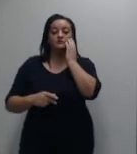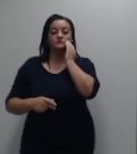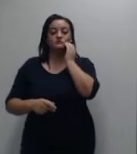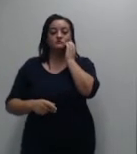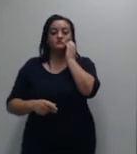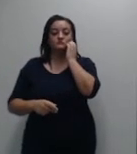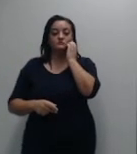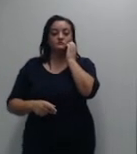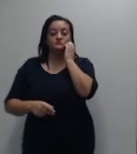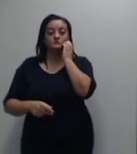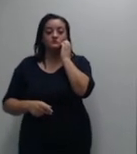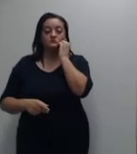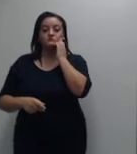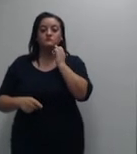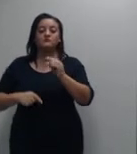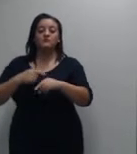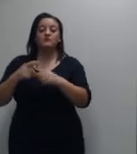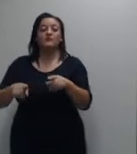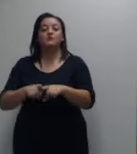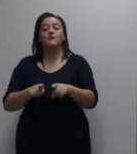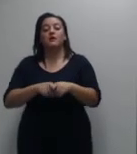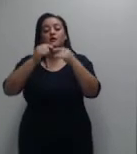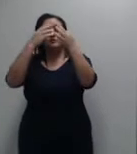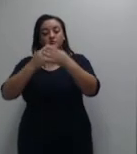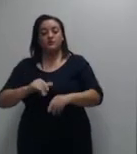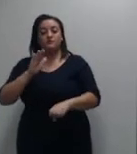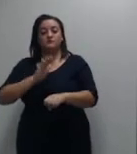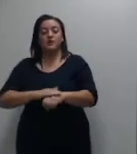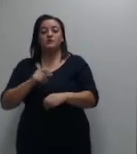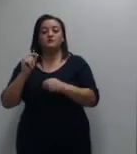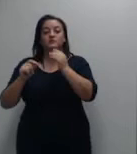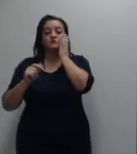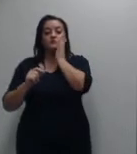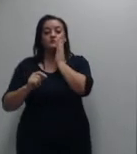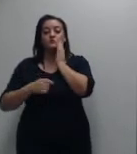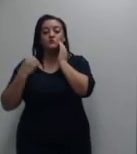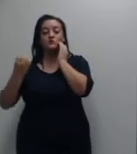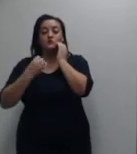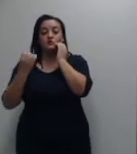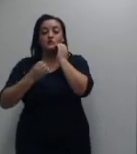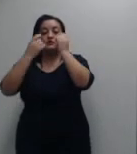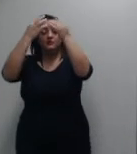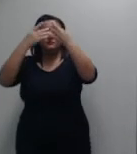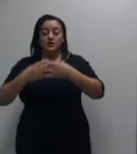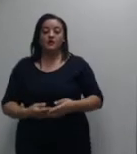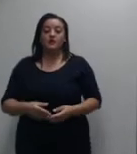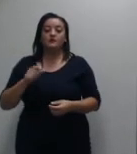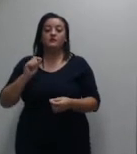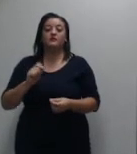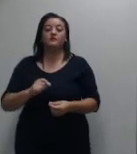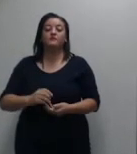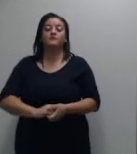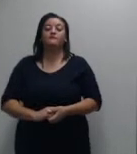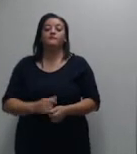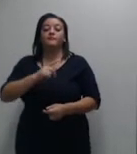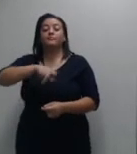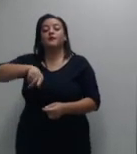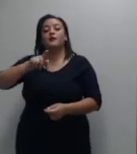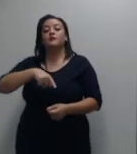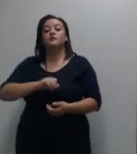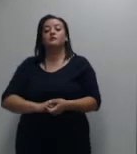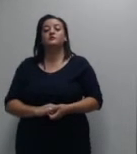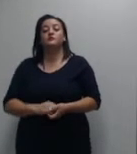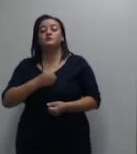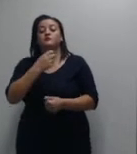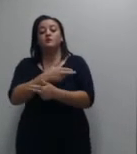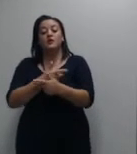sabe mais ou vou mais adiante digo que importa salientar que a violação aos bens